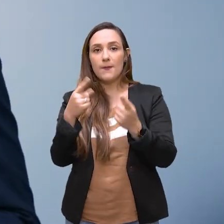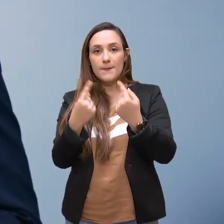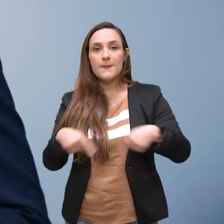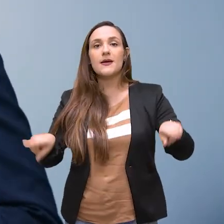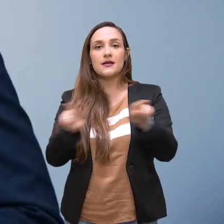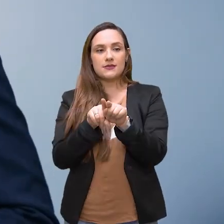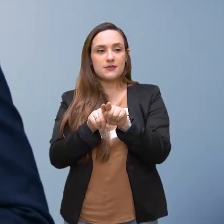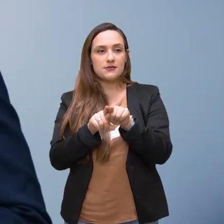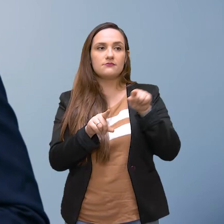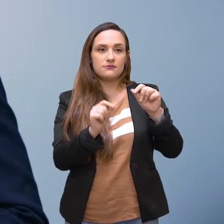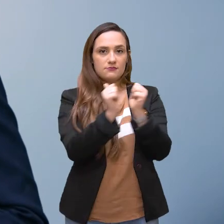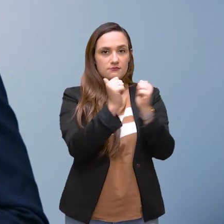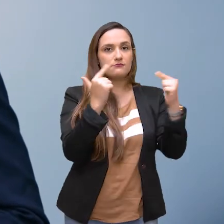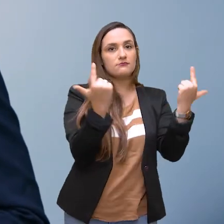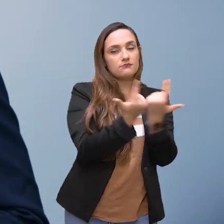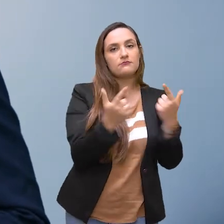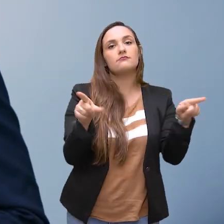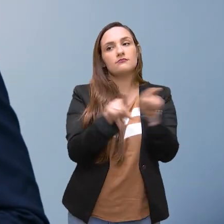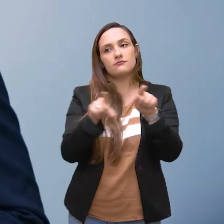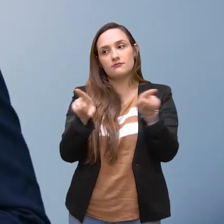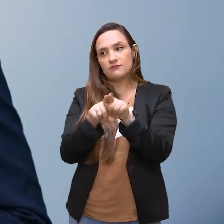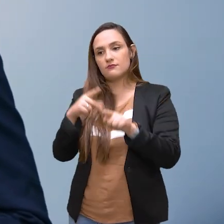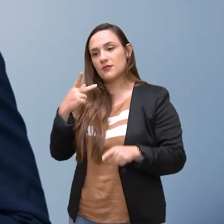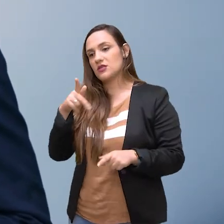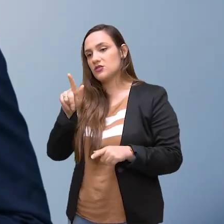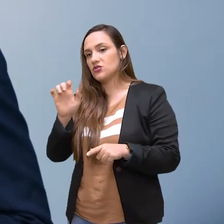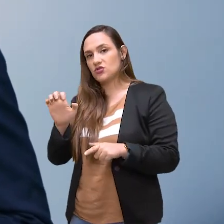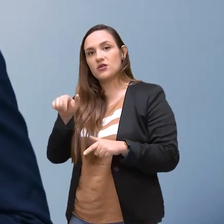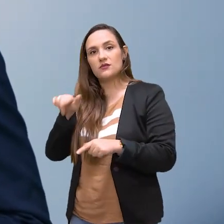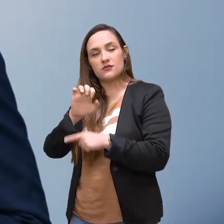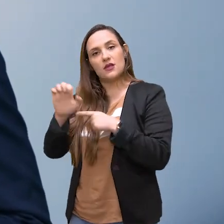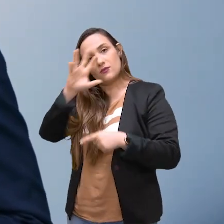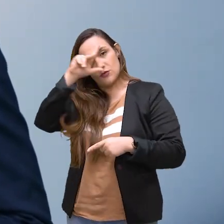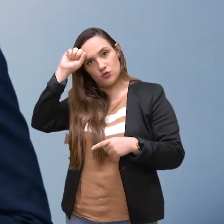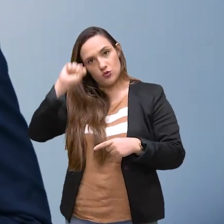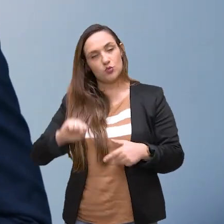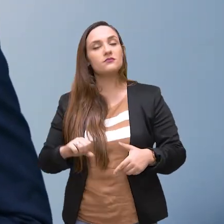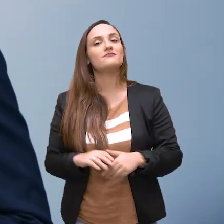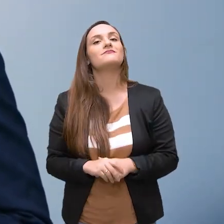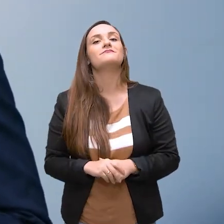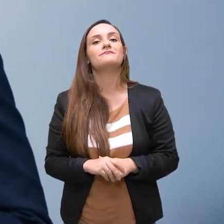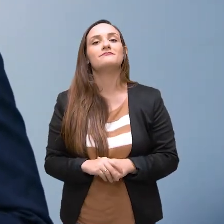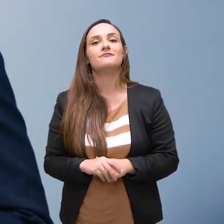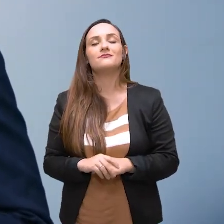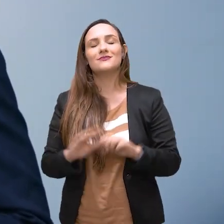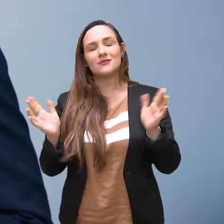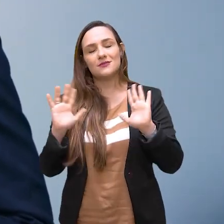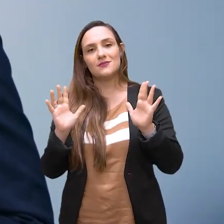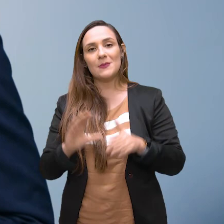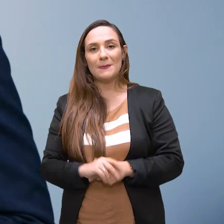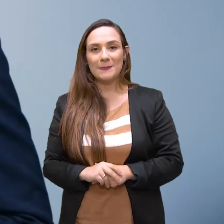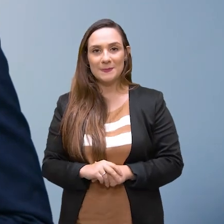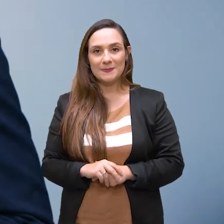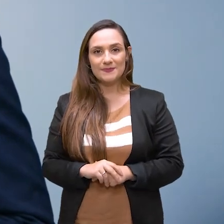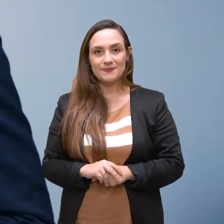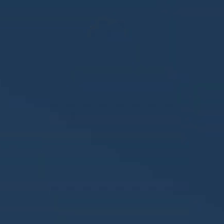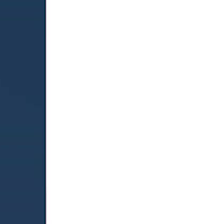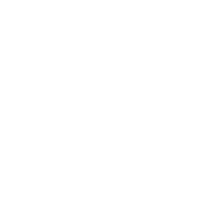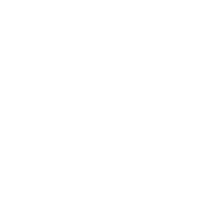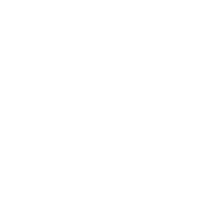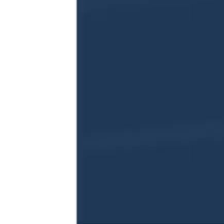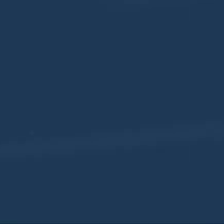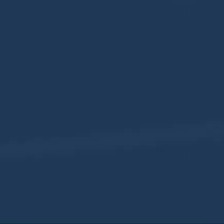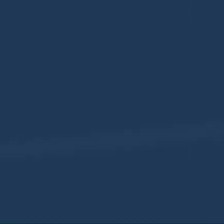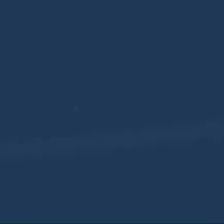produção em parceria entre a Assembleia Legislativa e a Procuradoria-Geral do Estado de Mato Grosso do Sul. Até a próxima!